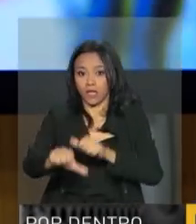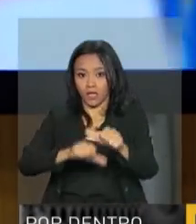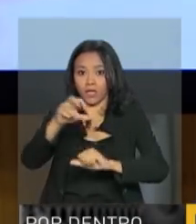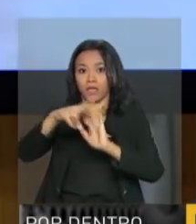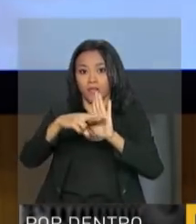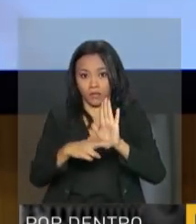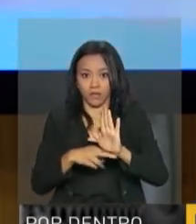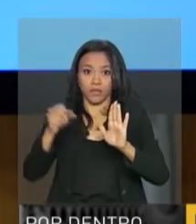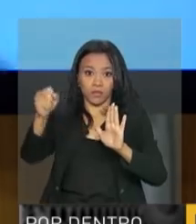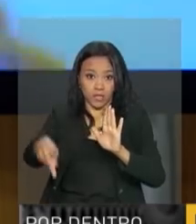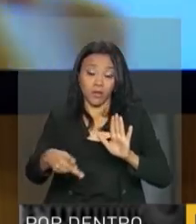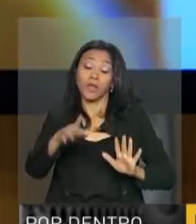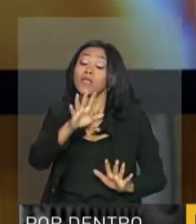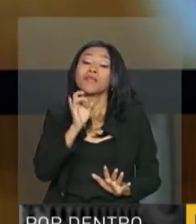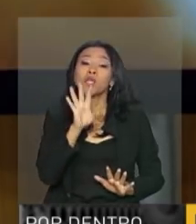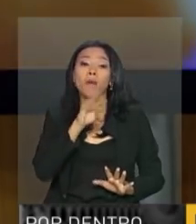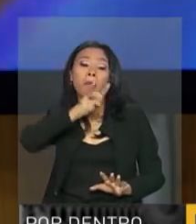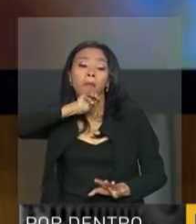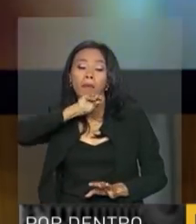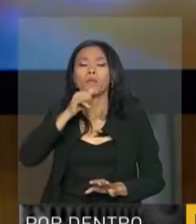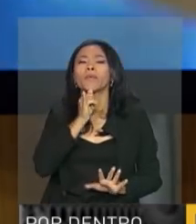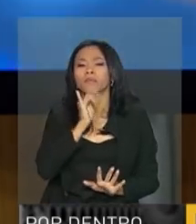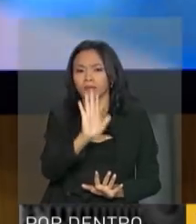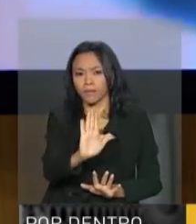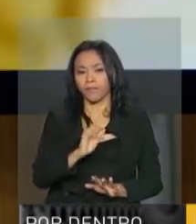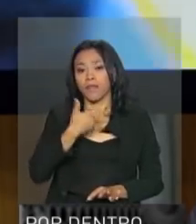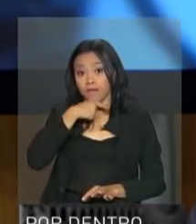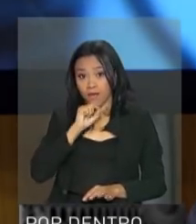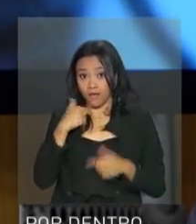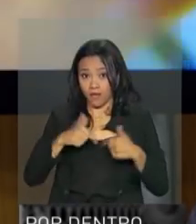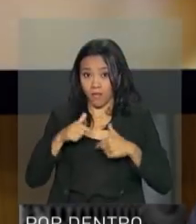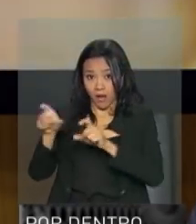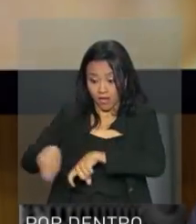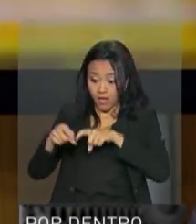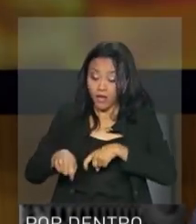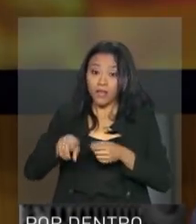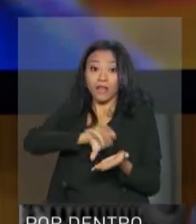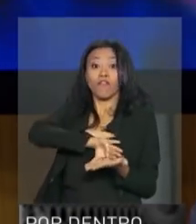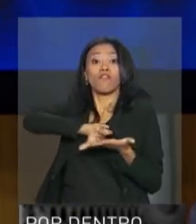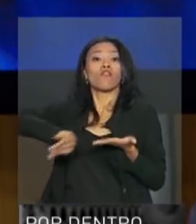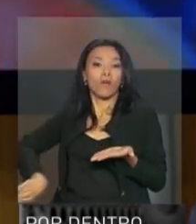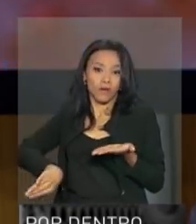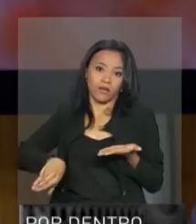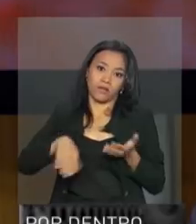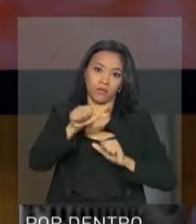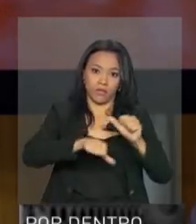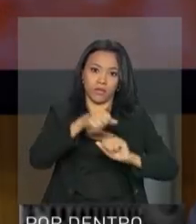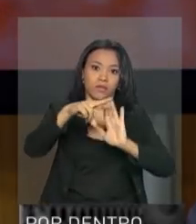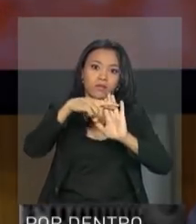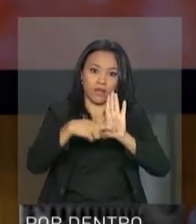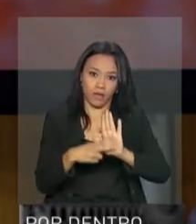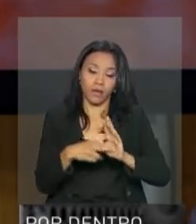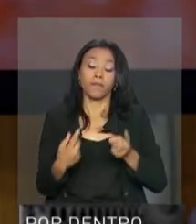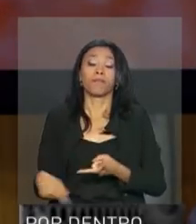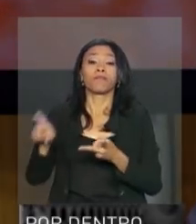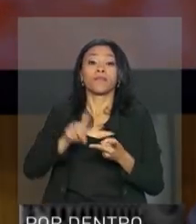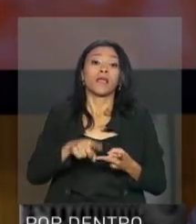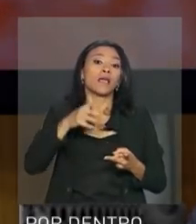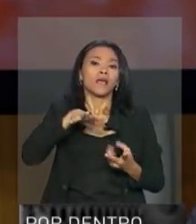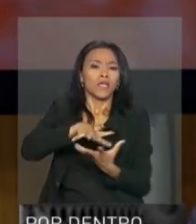na palavra, não. Eu vou te dar exemplos. Trabalhadores rurais estão totalmente fora da reforma da Previdência. Idosos e pessoas com deficiência que recebem